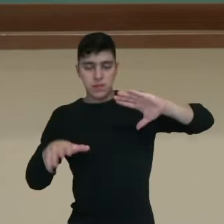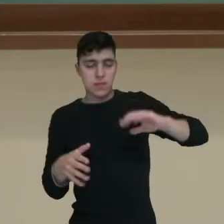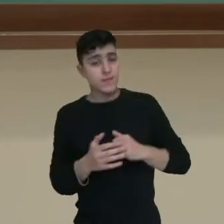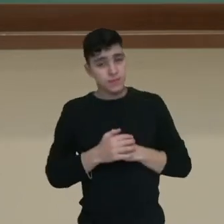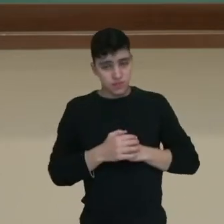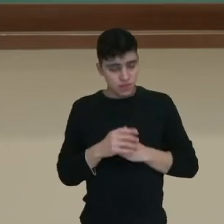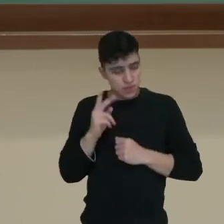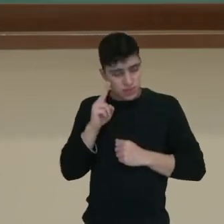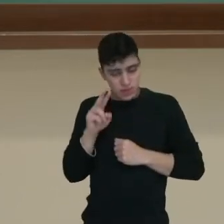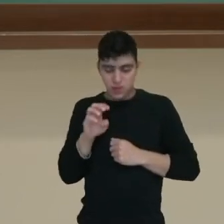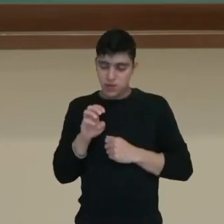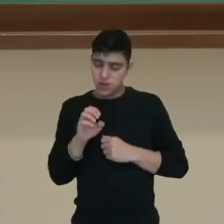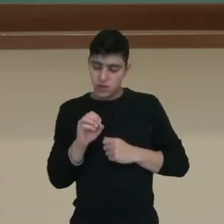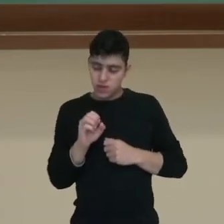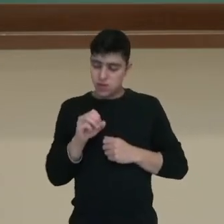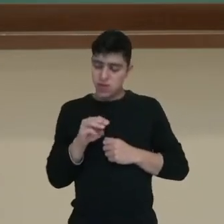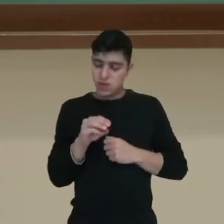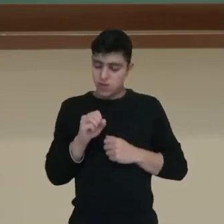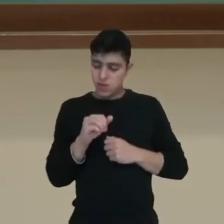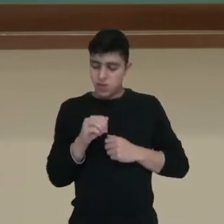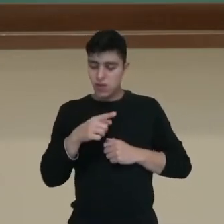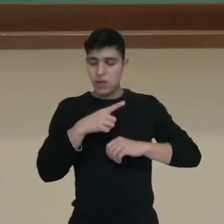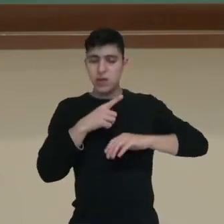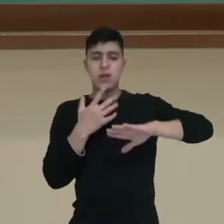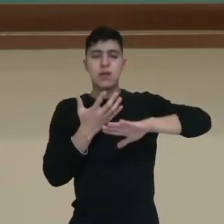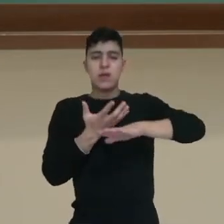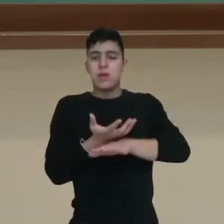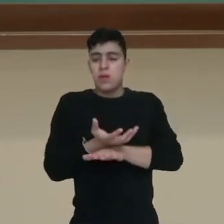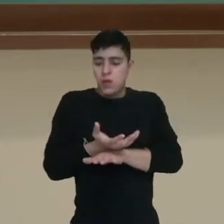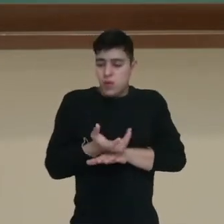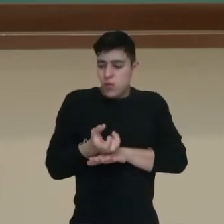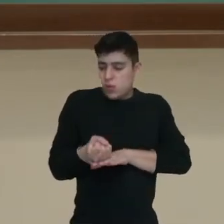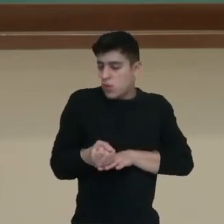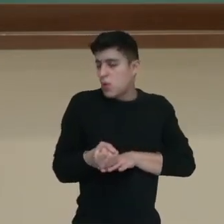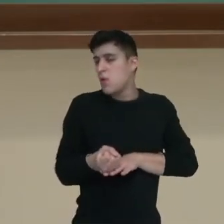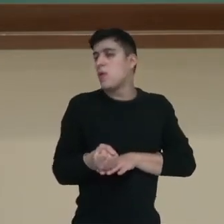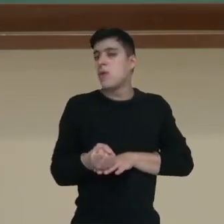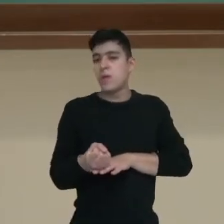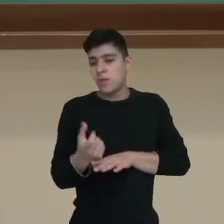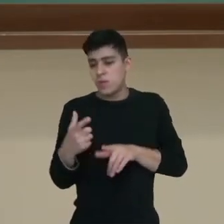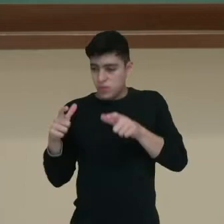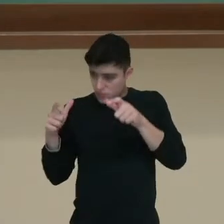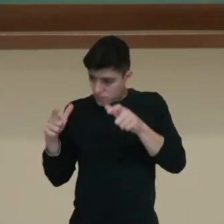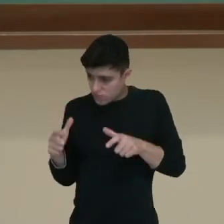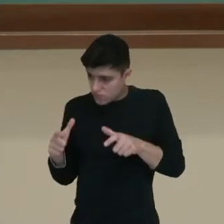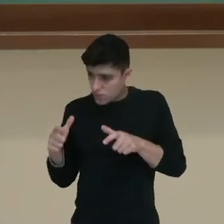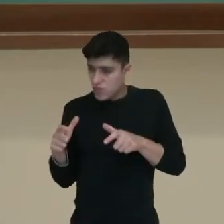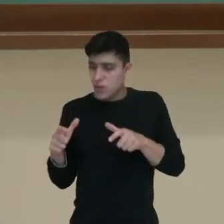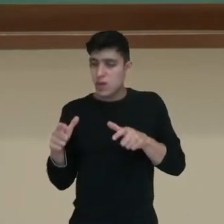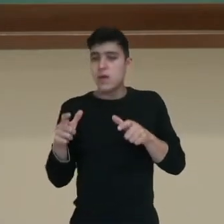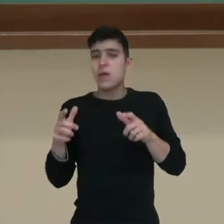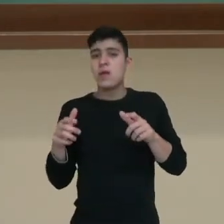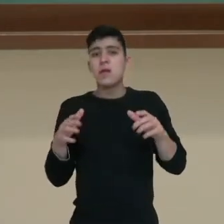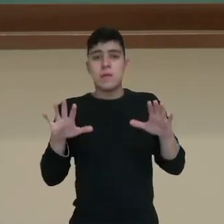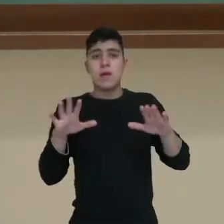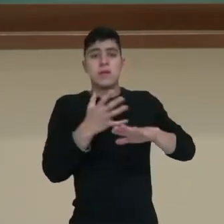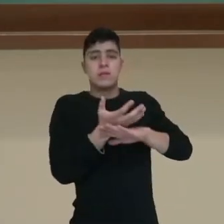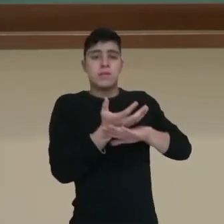que a osmose é quando o líquido tem a tendência de ir de um lugar menos concentrado para mais